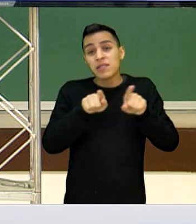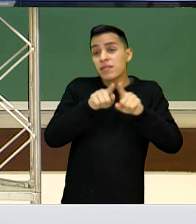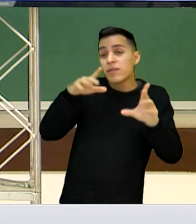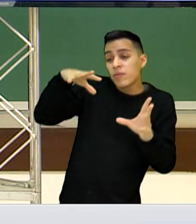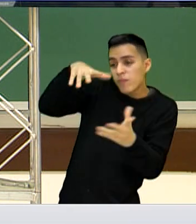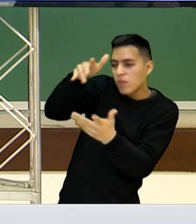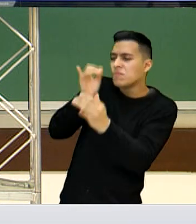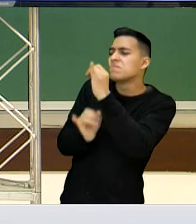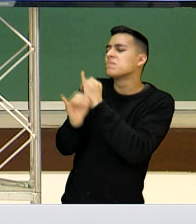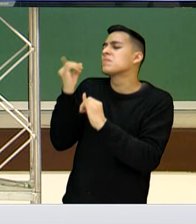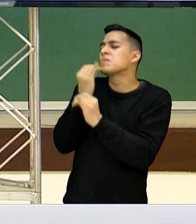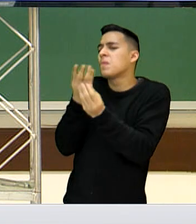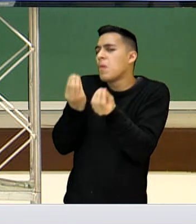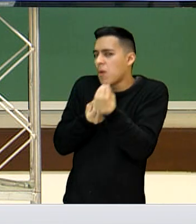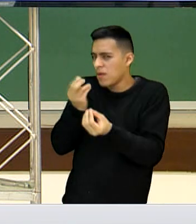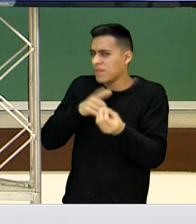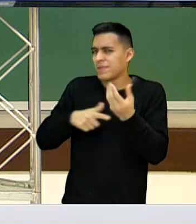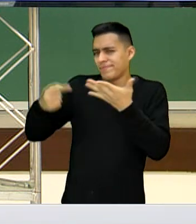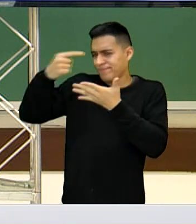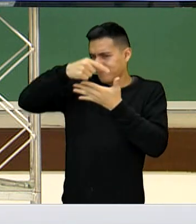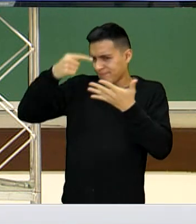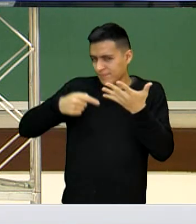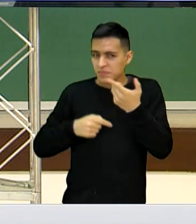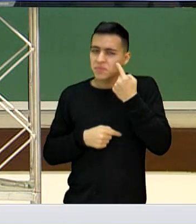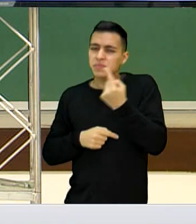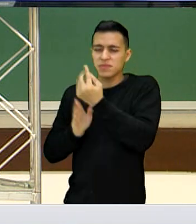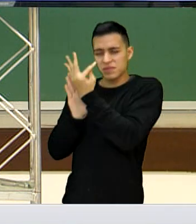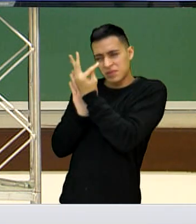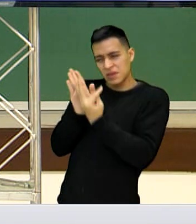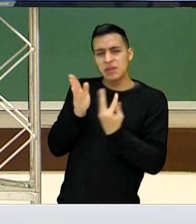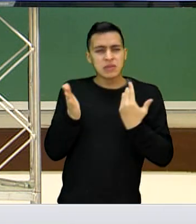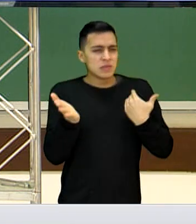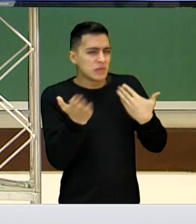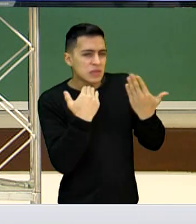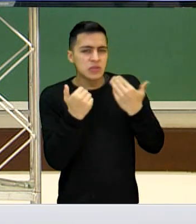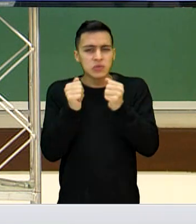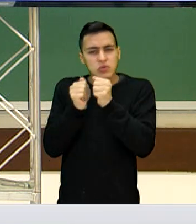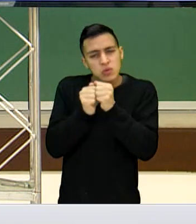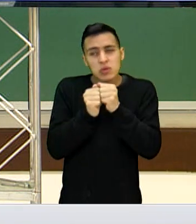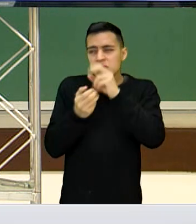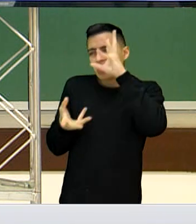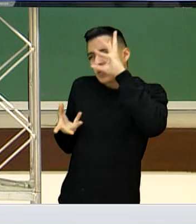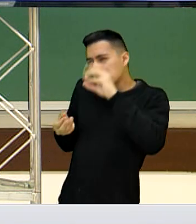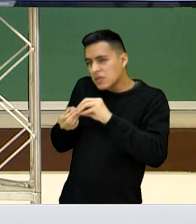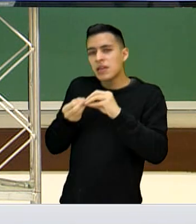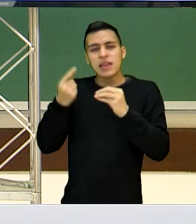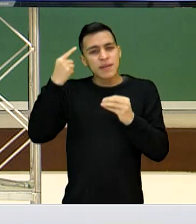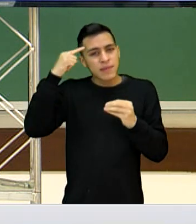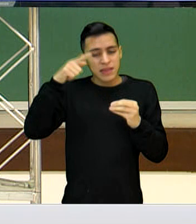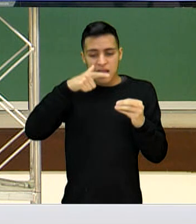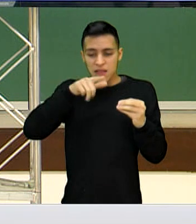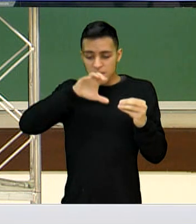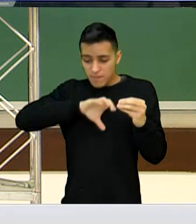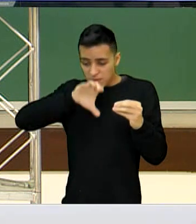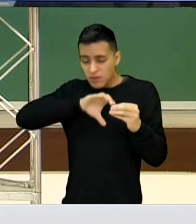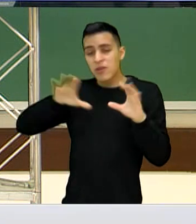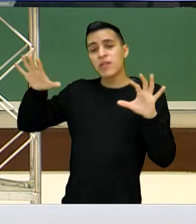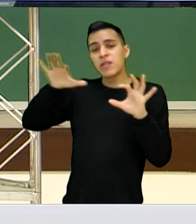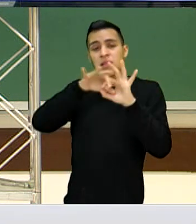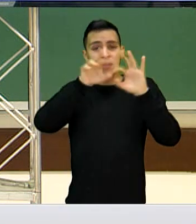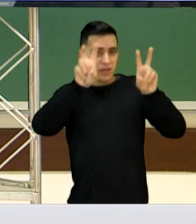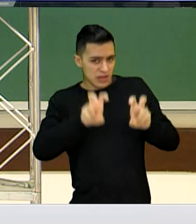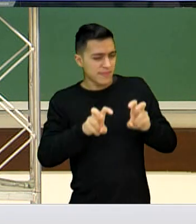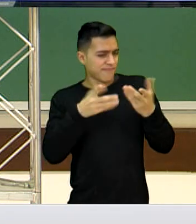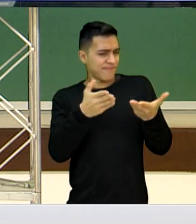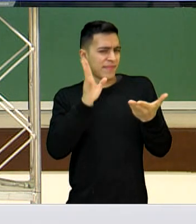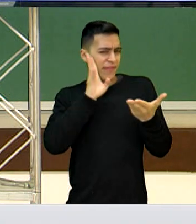pensar sobre isso. Então eu trouxe um texto para a gente discutir, interpretar e pensar a língua portuguesa com esse tema que é